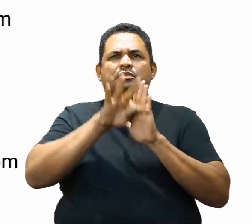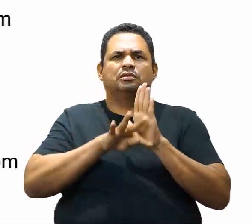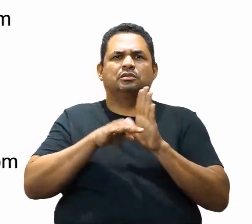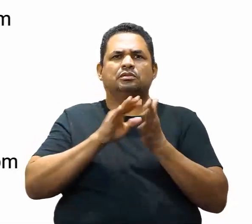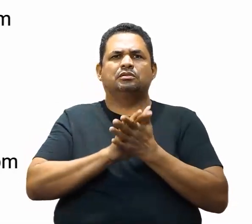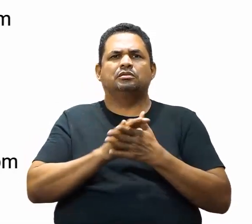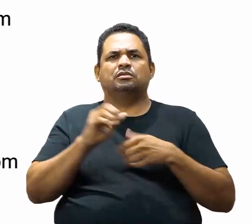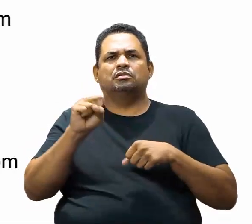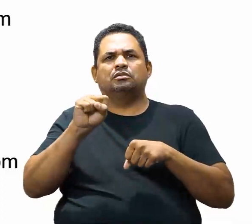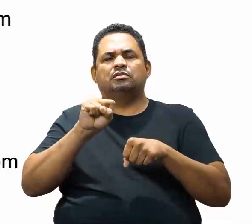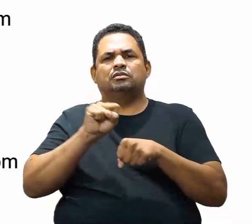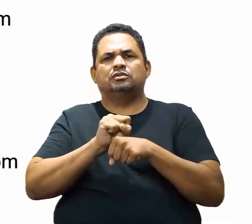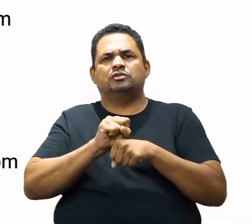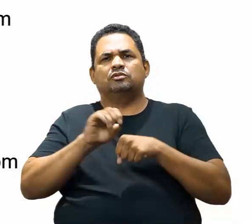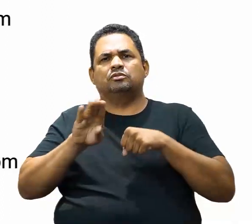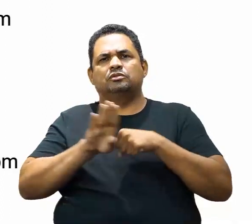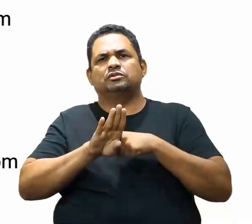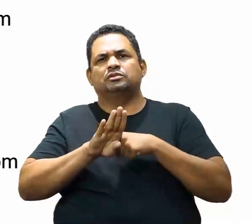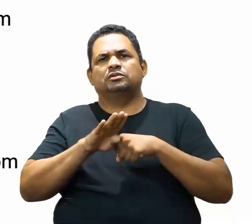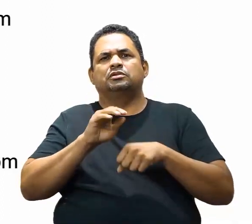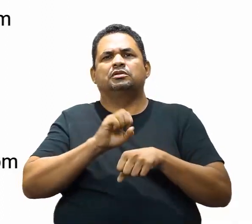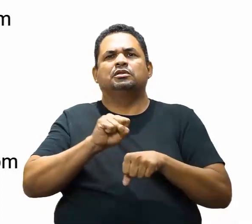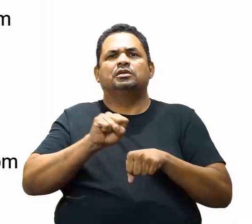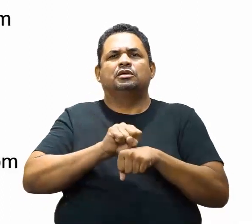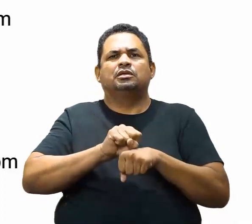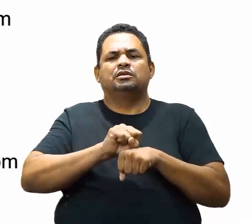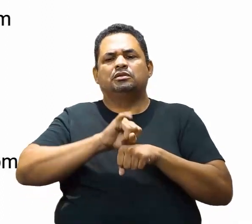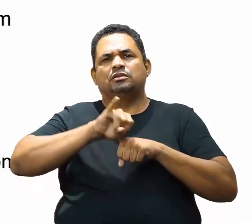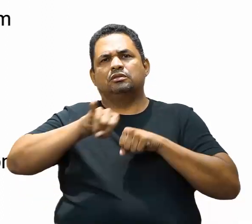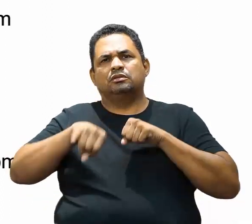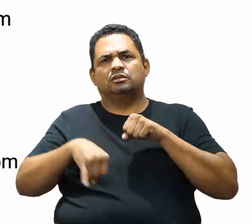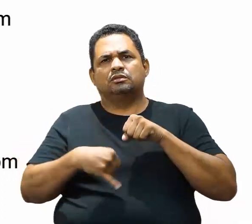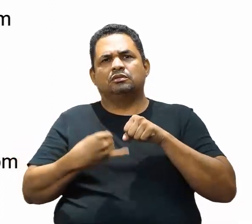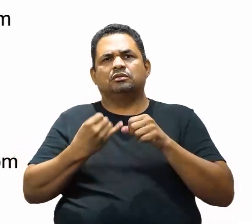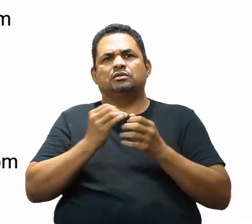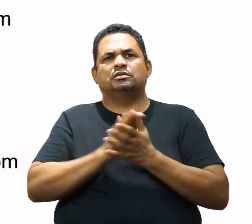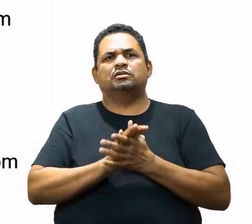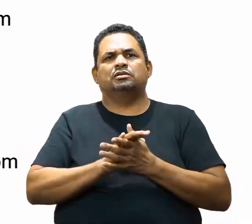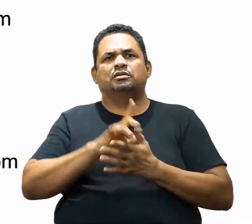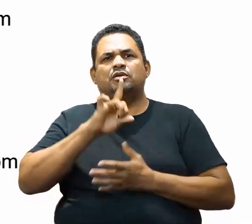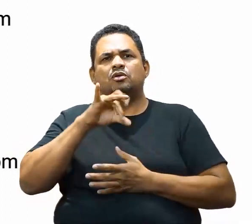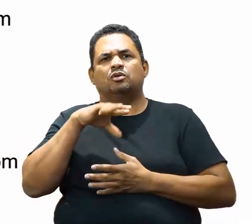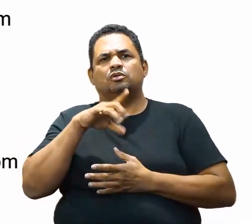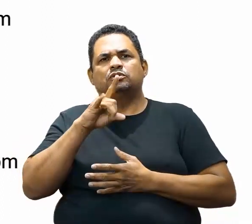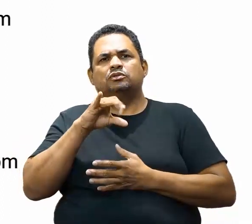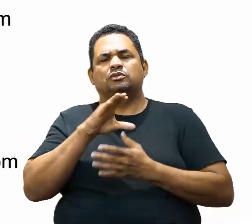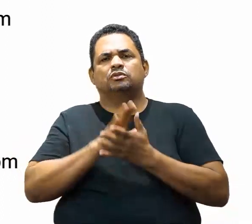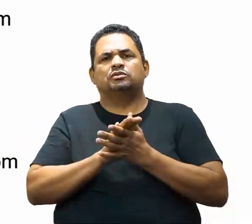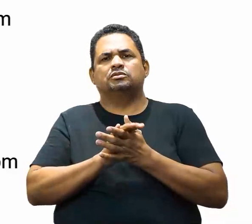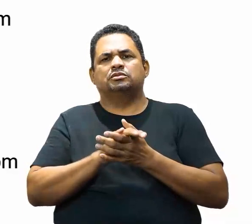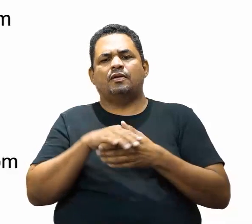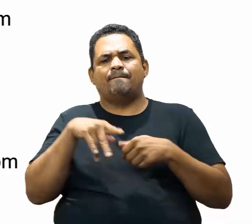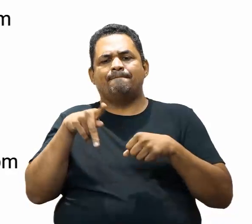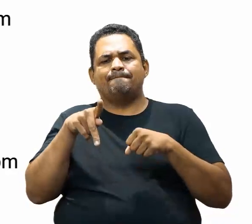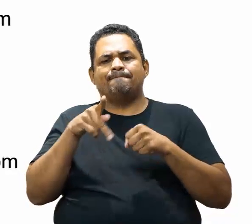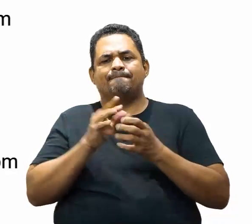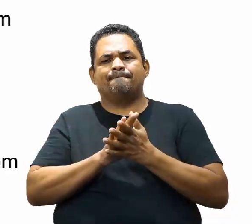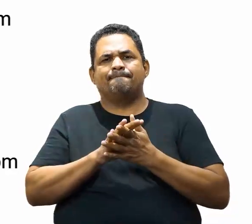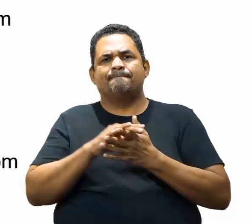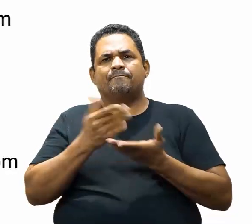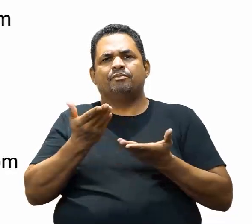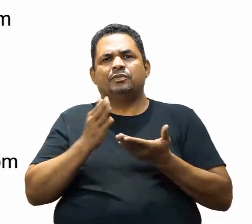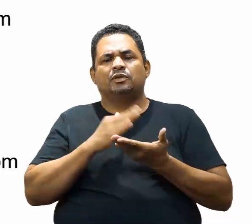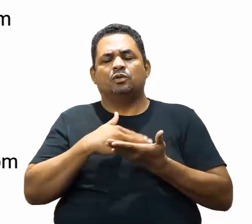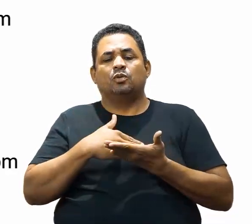Substantivas, adjetivas, locuções prepositivas. Em alguns casos, vocês vão ver aí no decorrer das